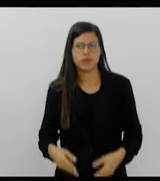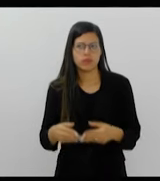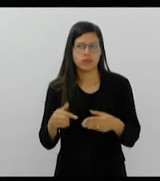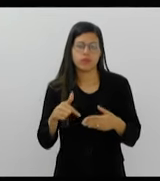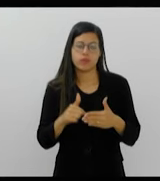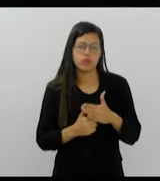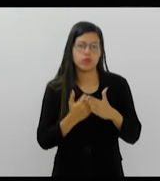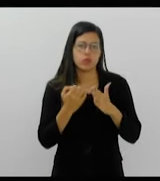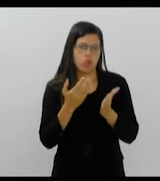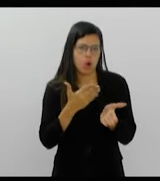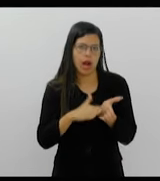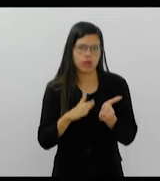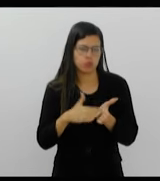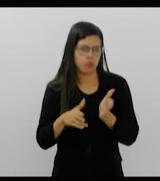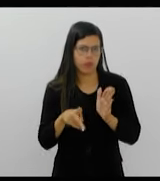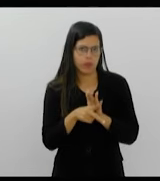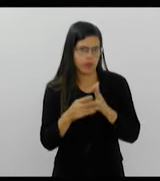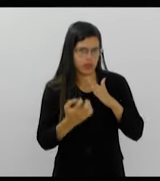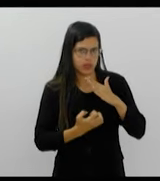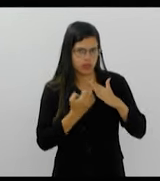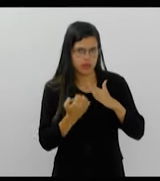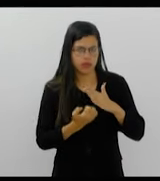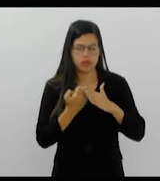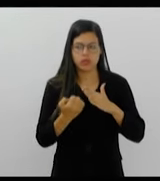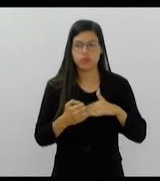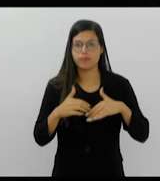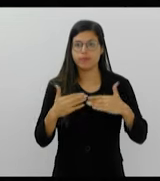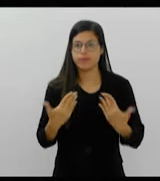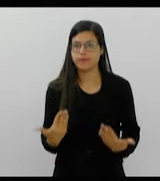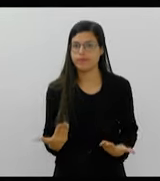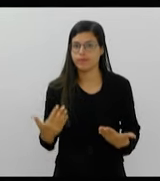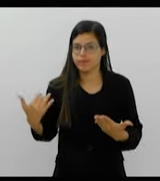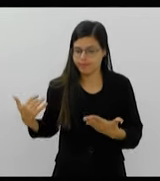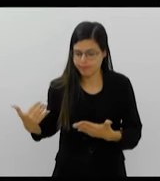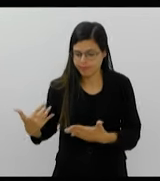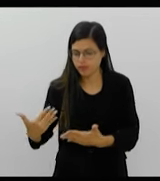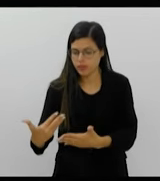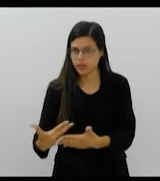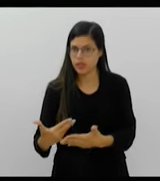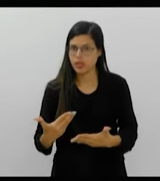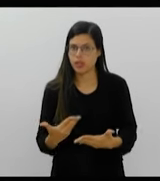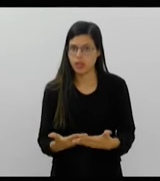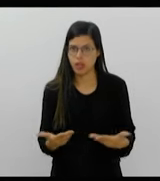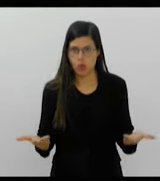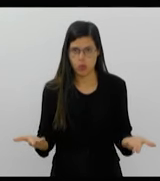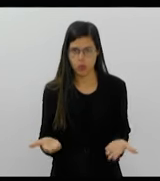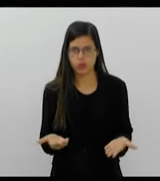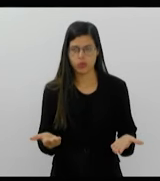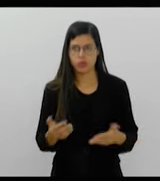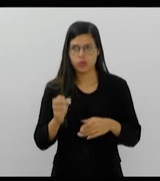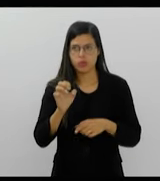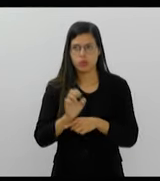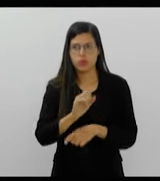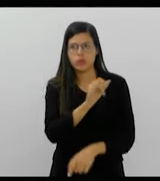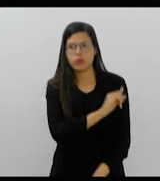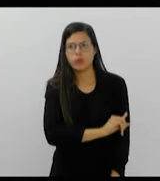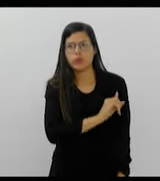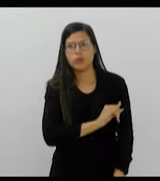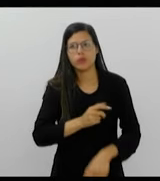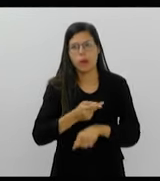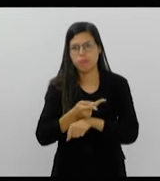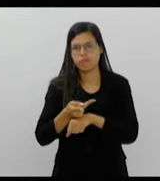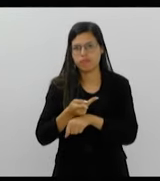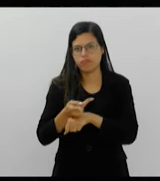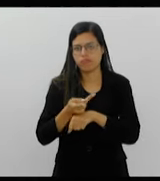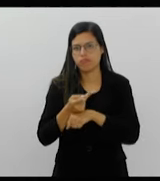distribuidoras. No entanto, até o presente momento, o Estado do Rio de Janeiro está buscando, por meio de